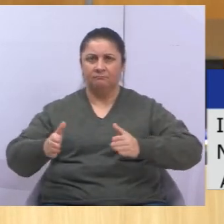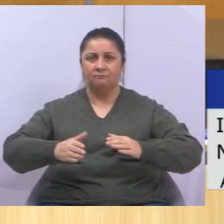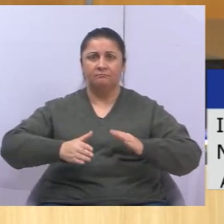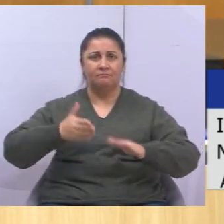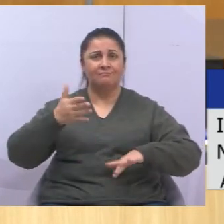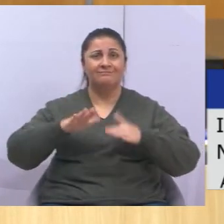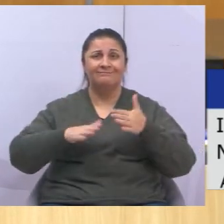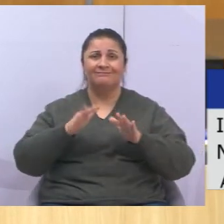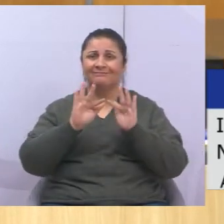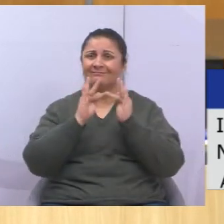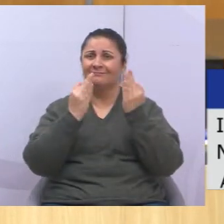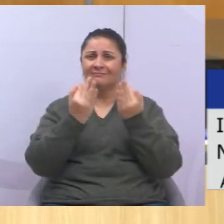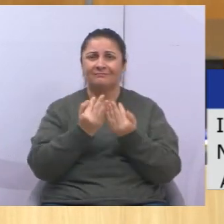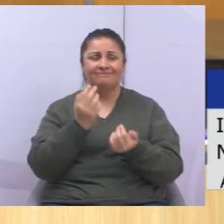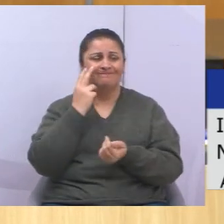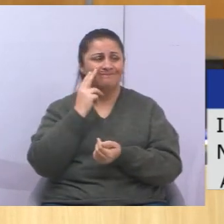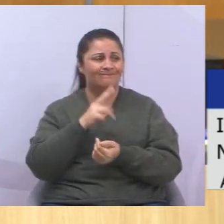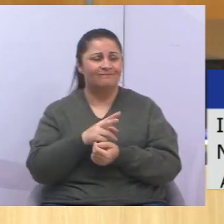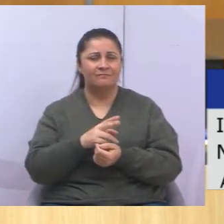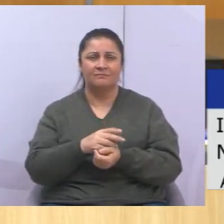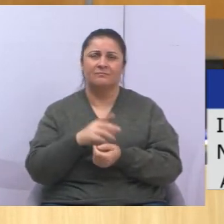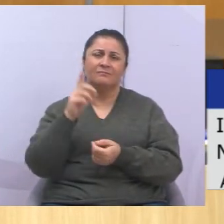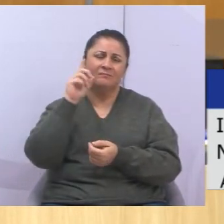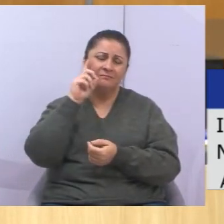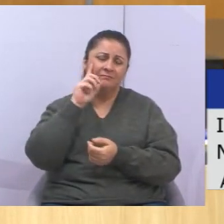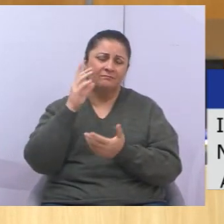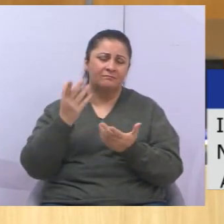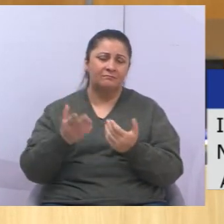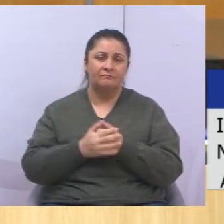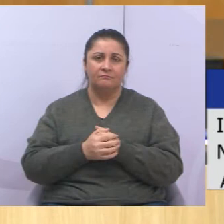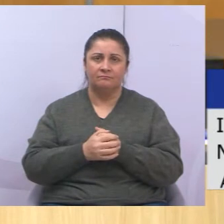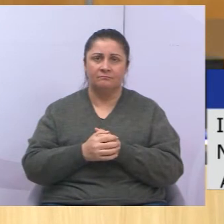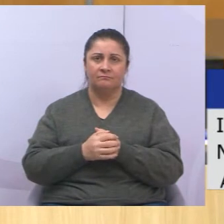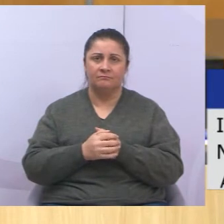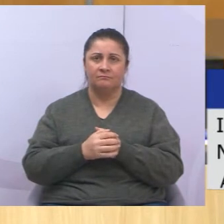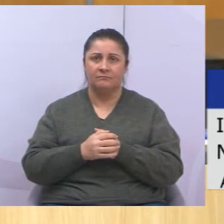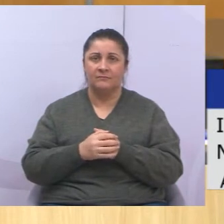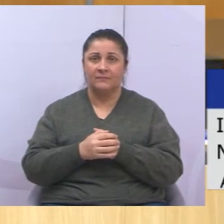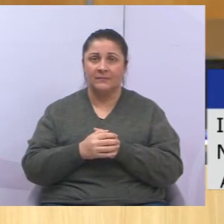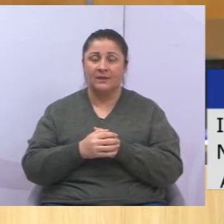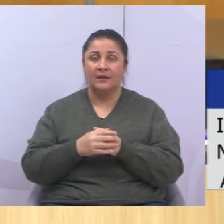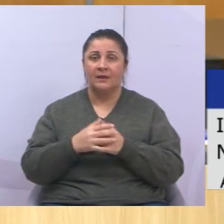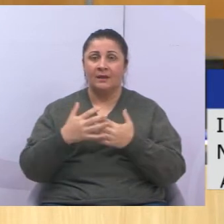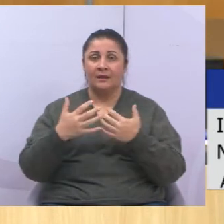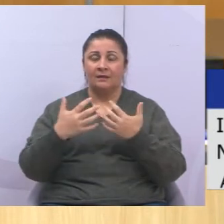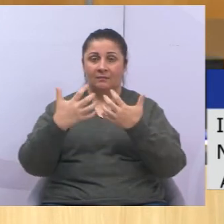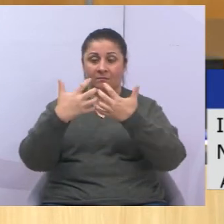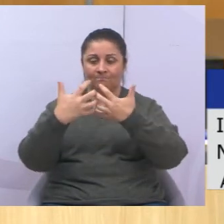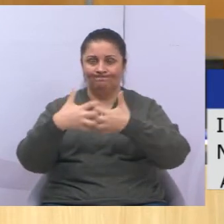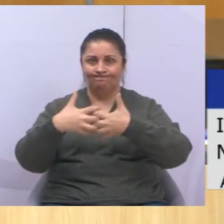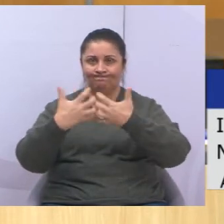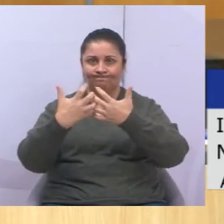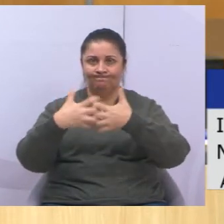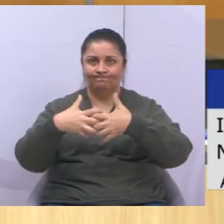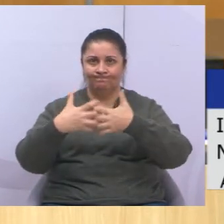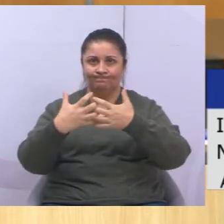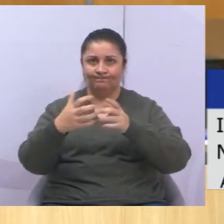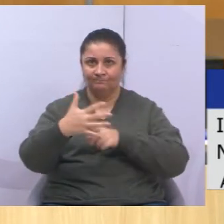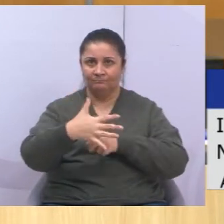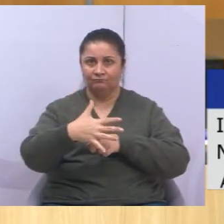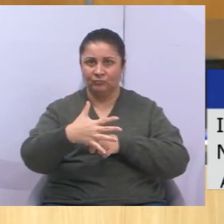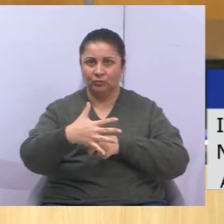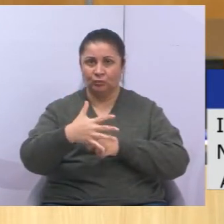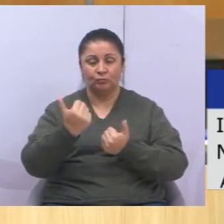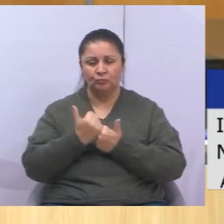A gente está deparando isso aí todos os dias, né? Onde a máquina está substituindo o homem, né? E os empregos nossos